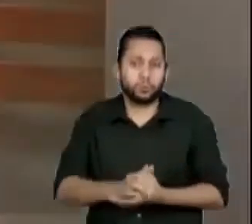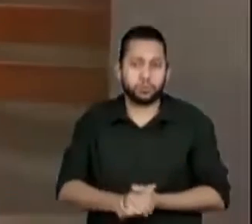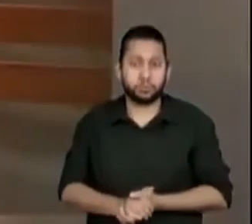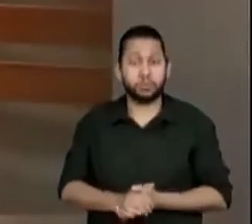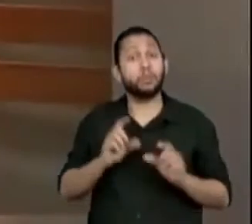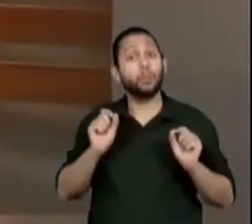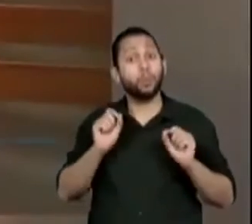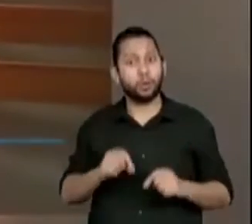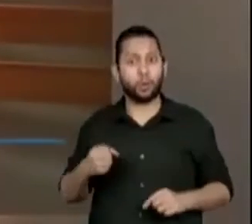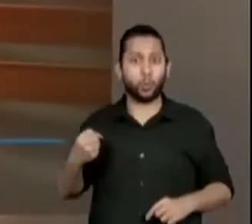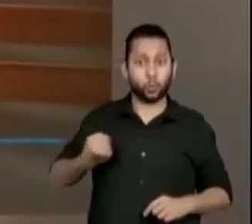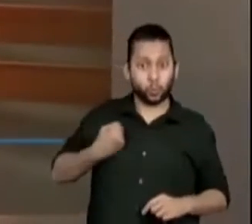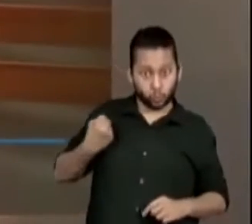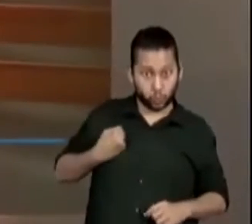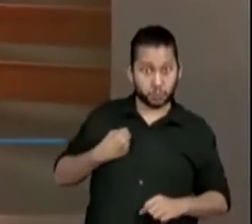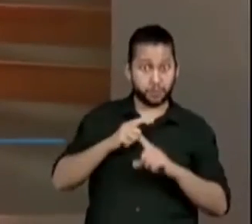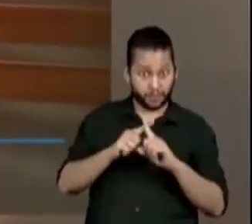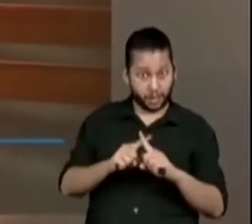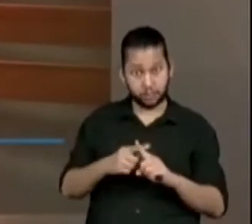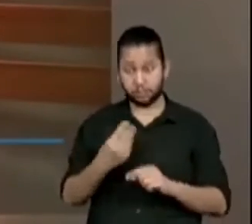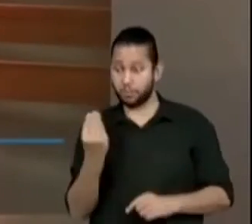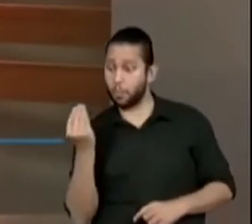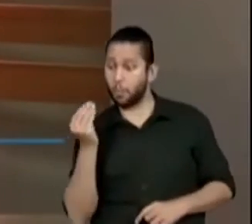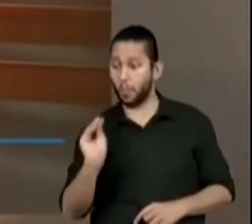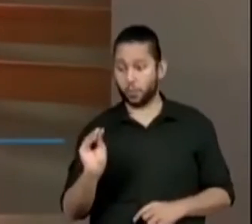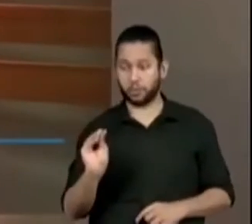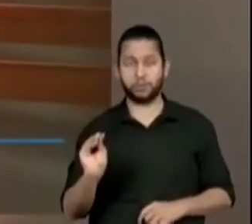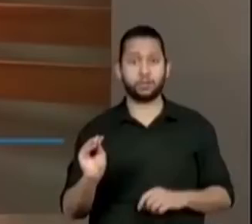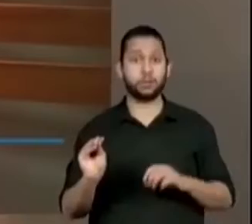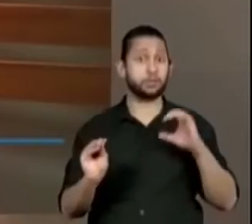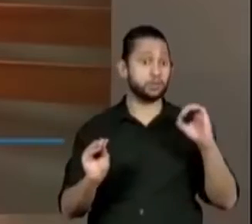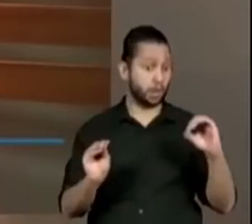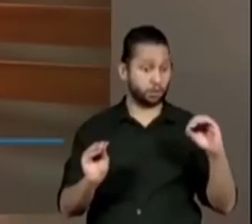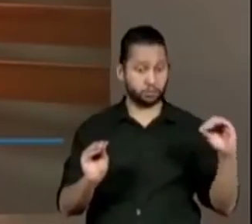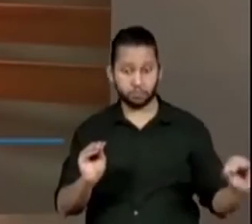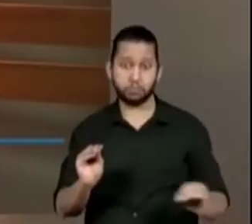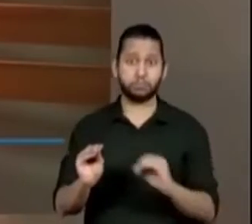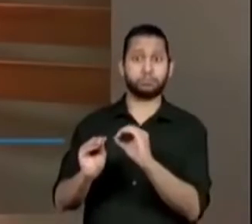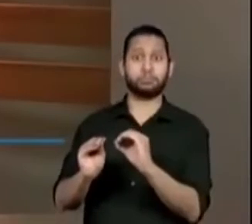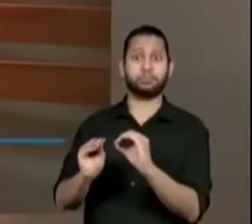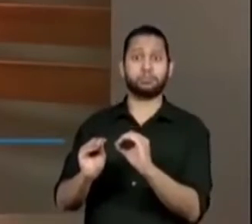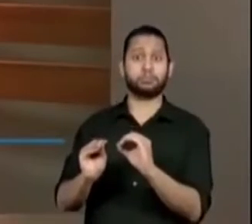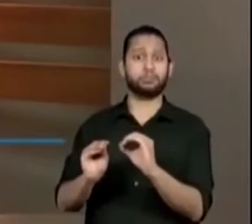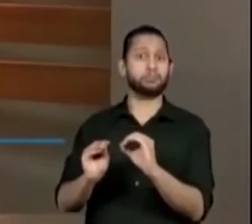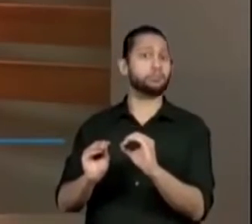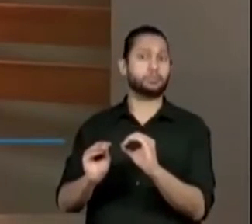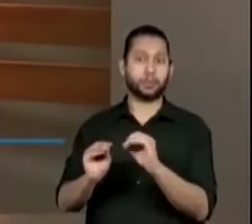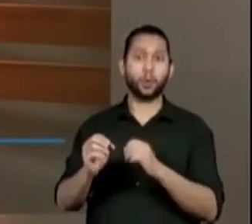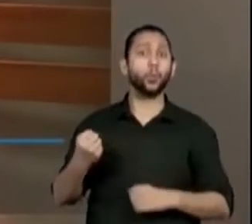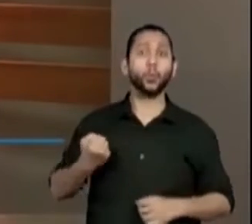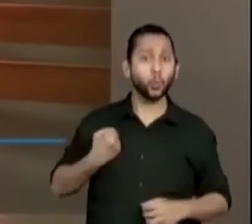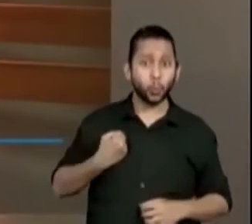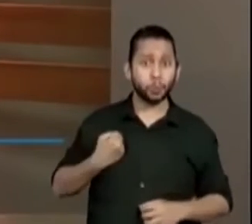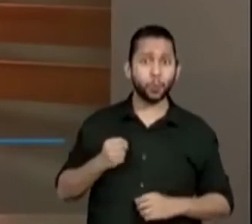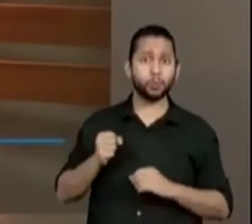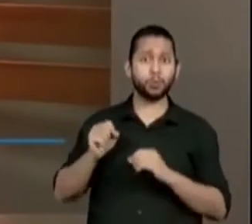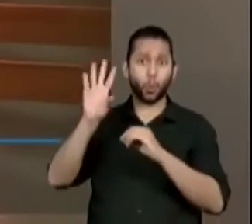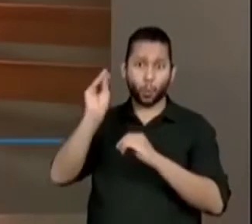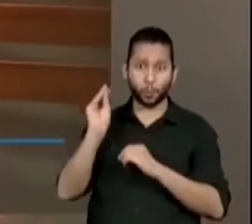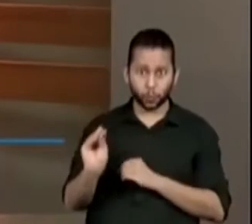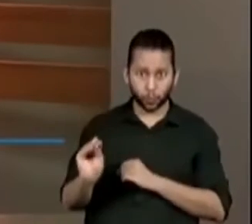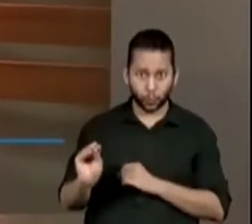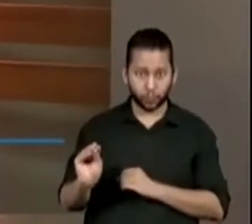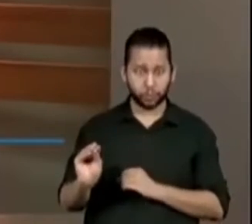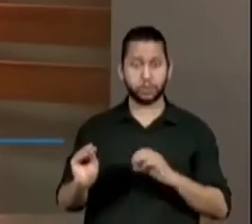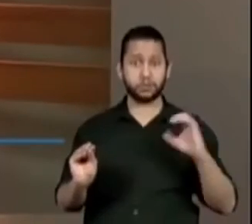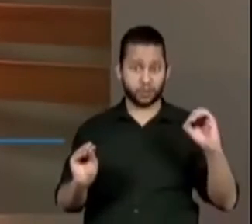o número a ser multiplicado e acrescentei o 0. Copiei o número a ser